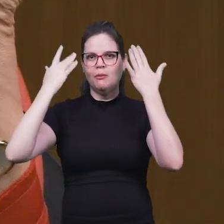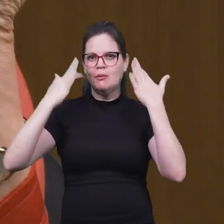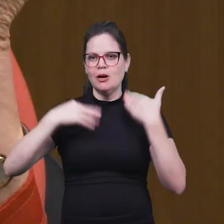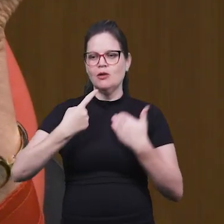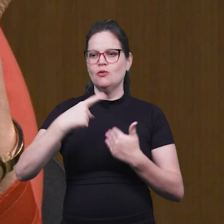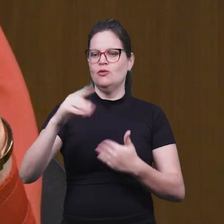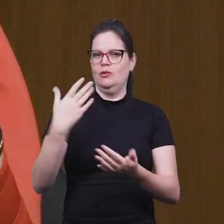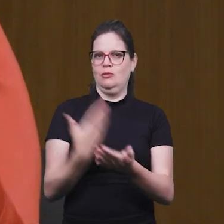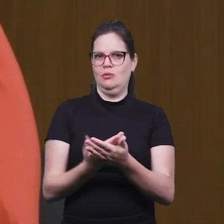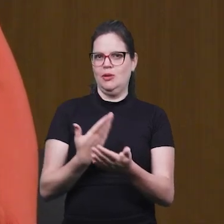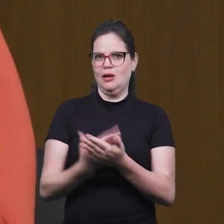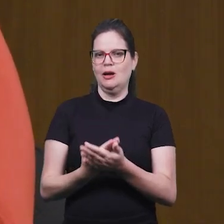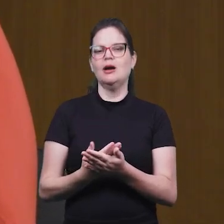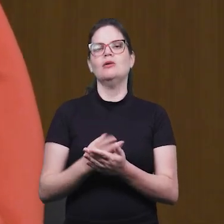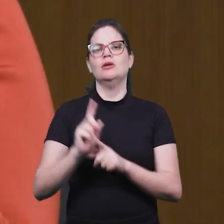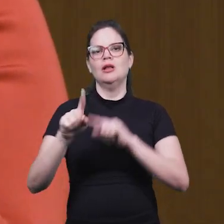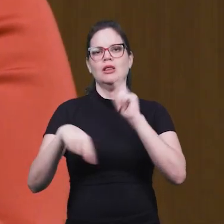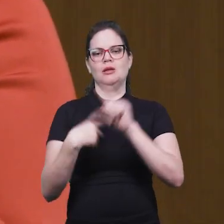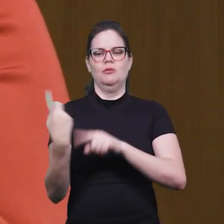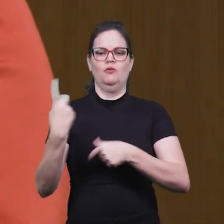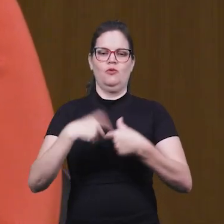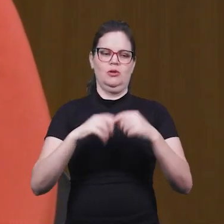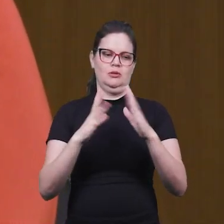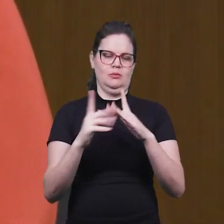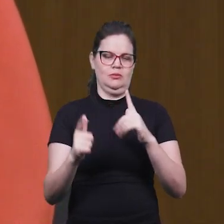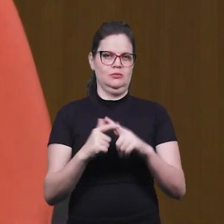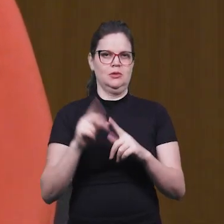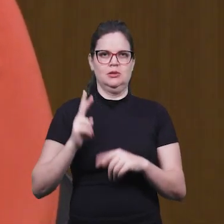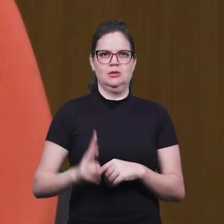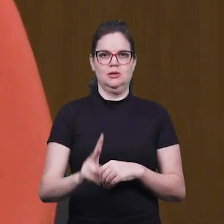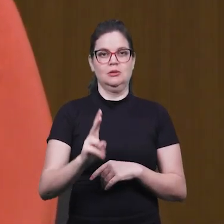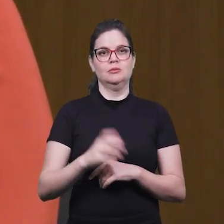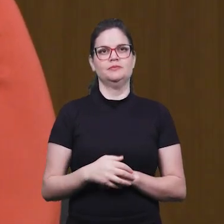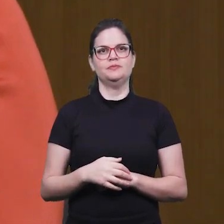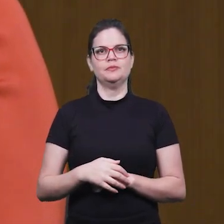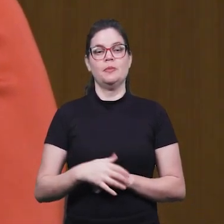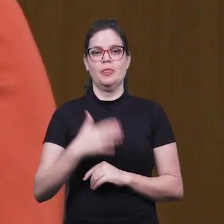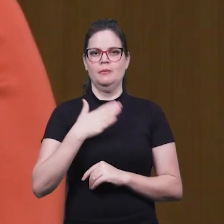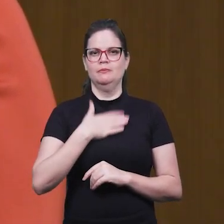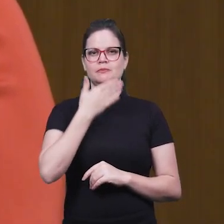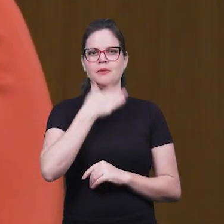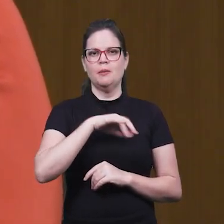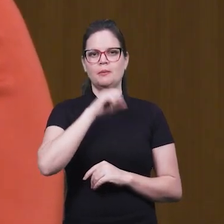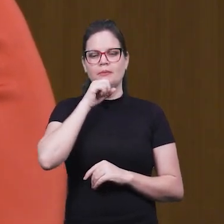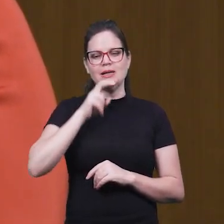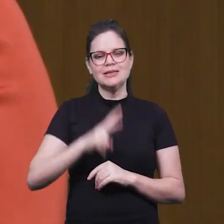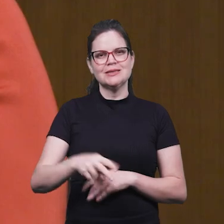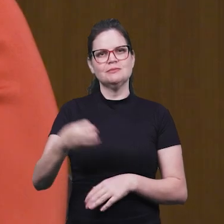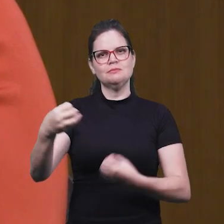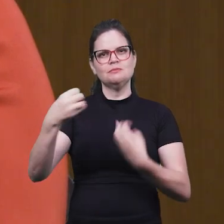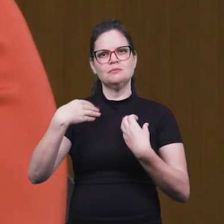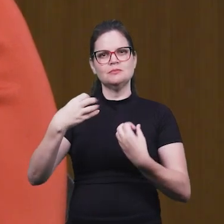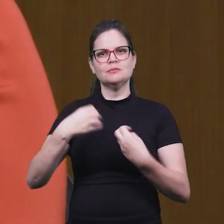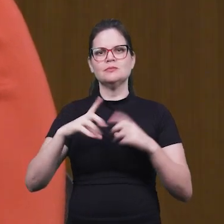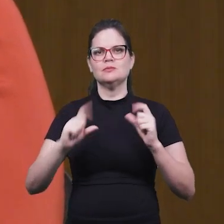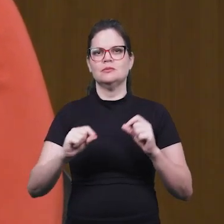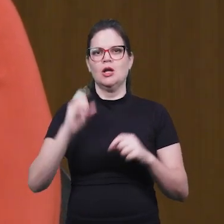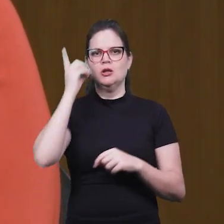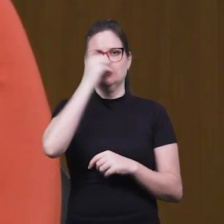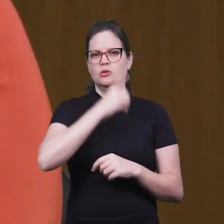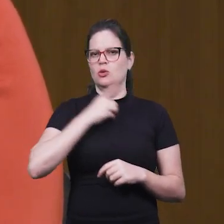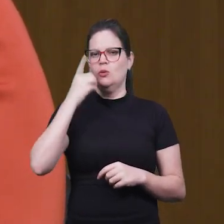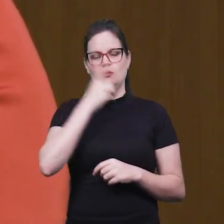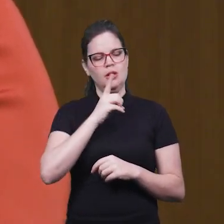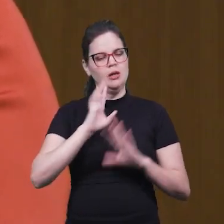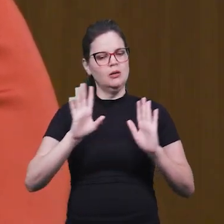igreja. E papai sempre nos ensinou que o domingo a gente tinha que reservar.